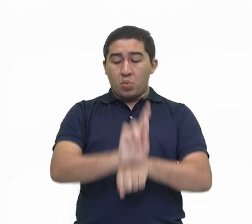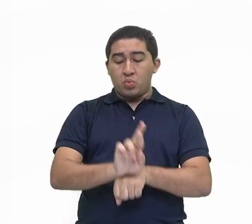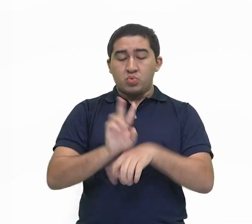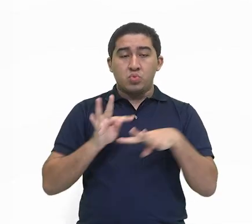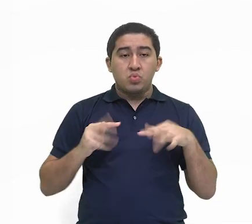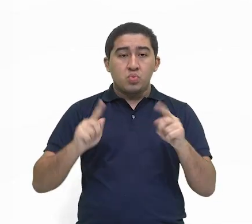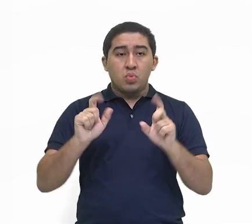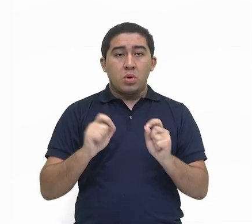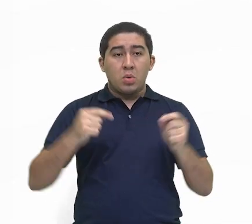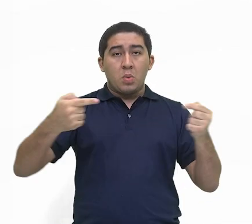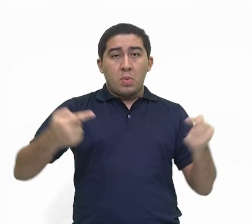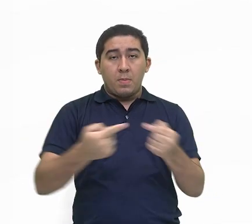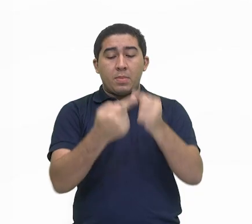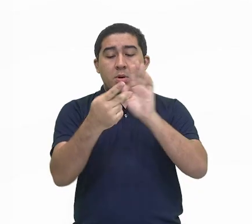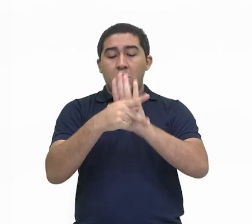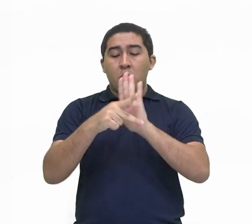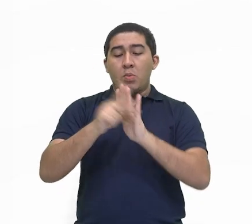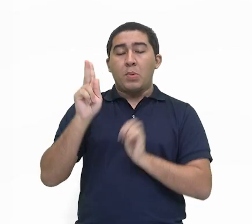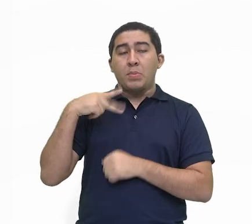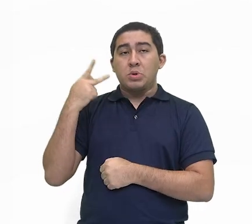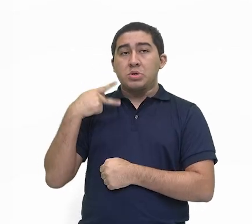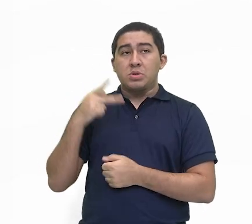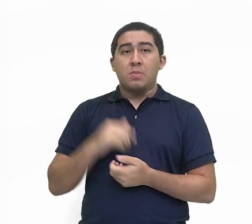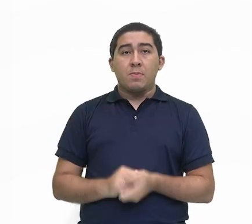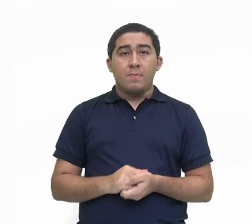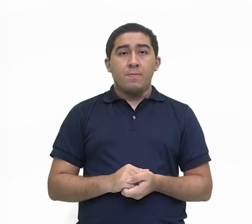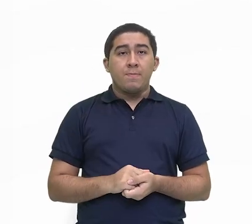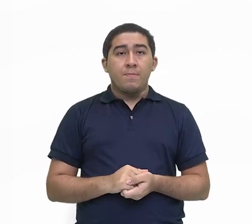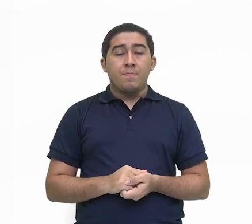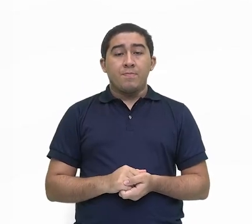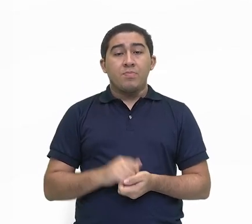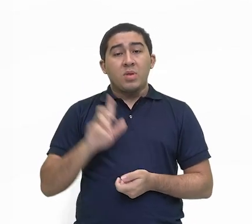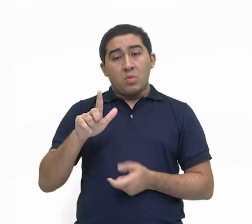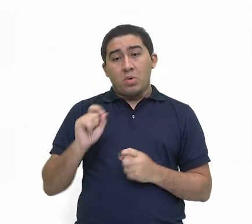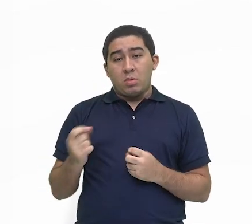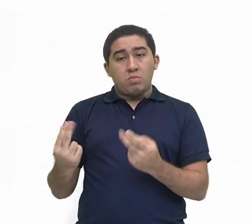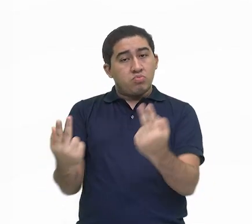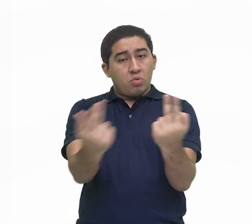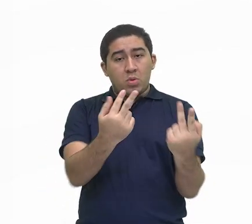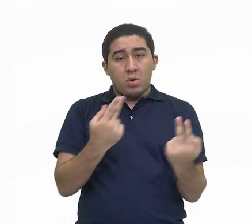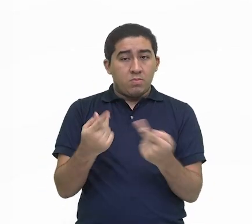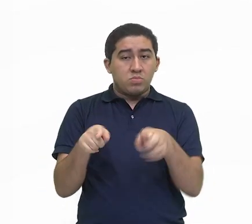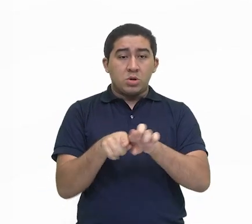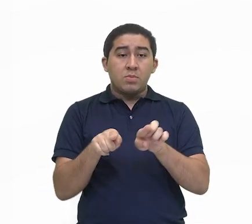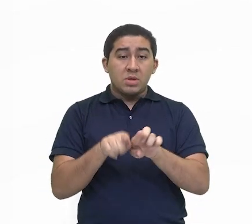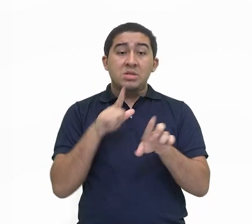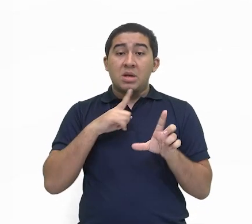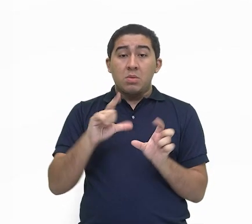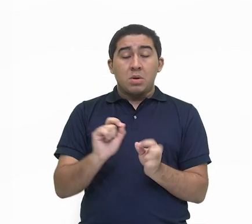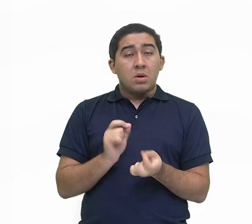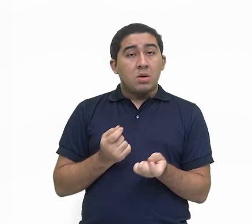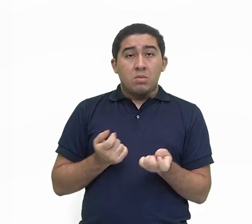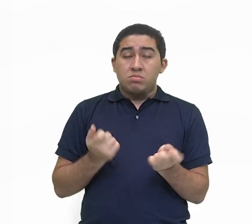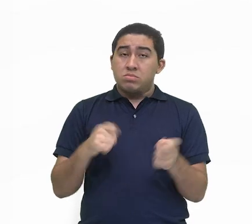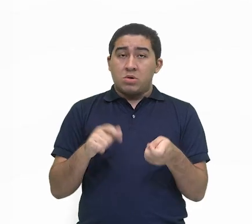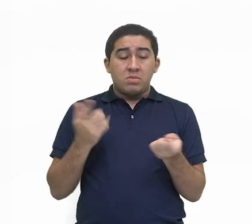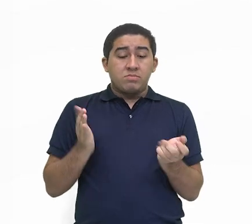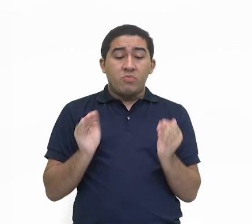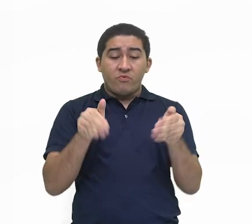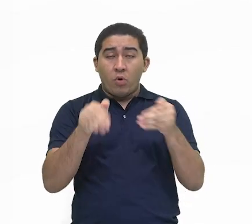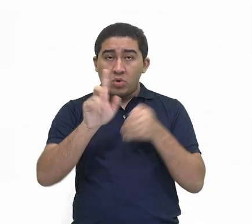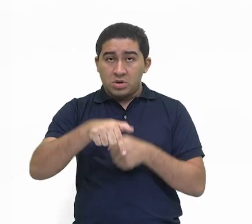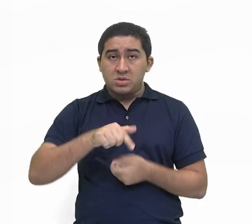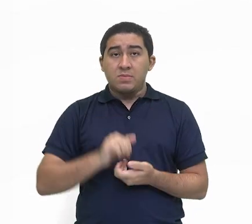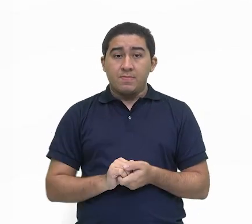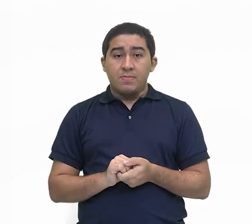né, da política, o bem público comum, investir nisso, né, que são as